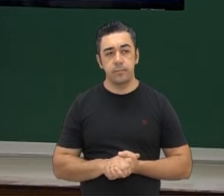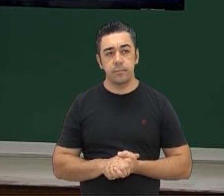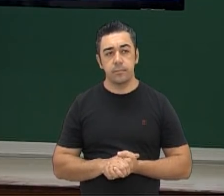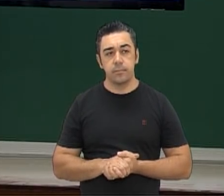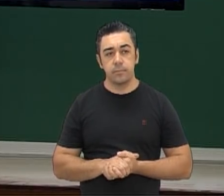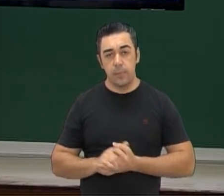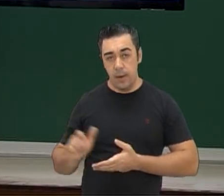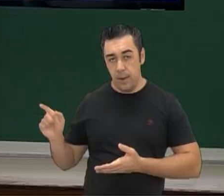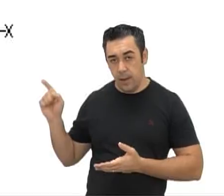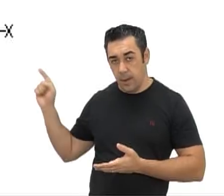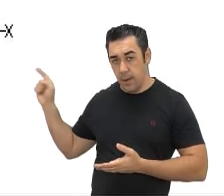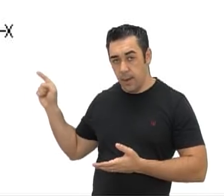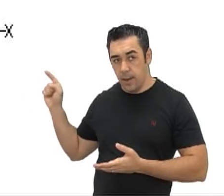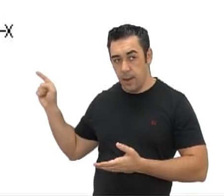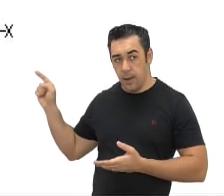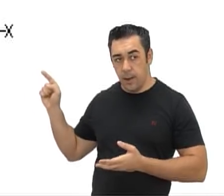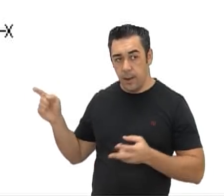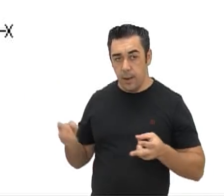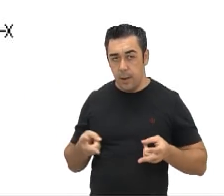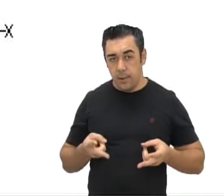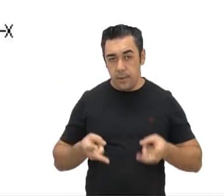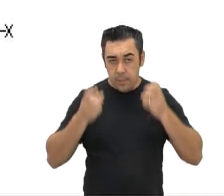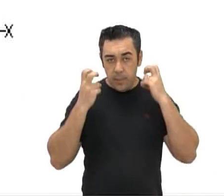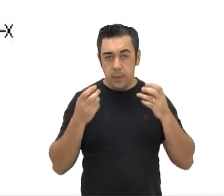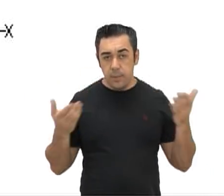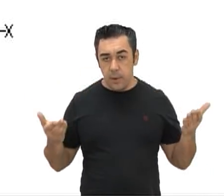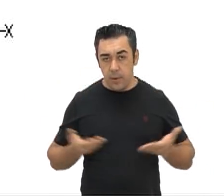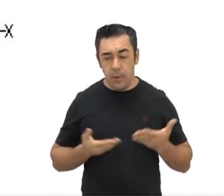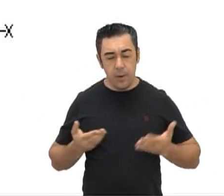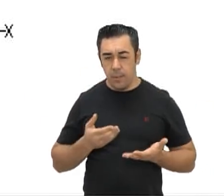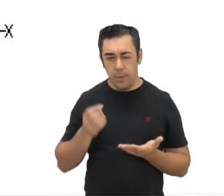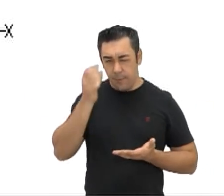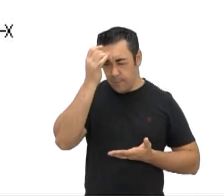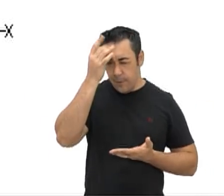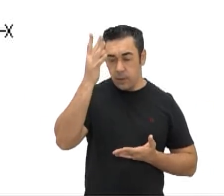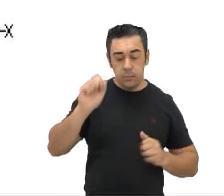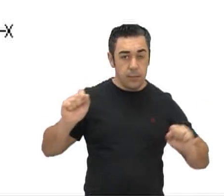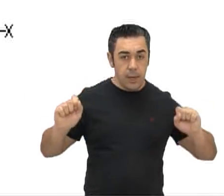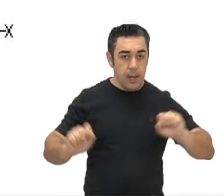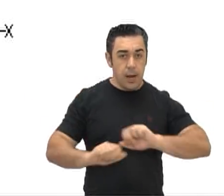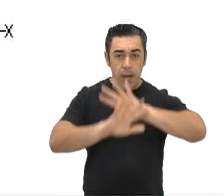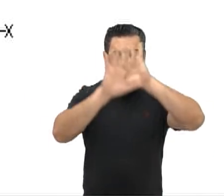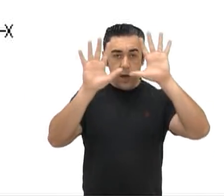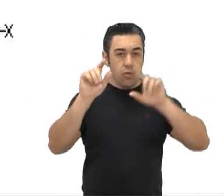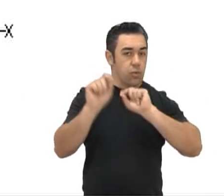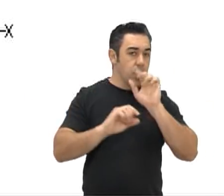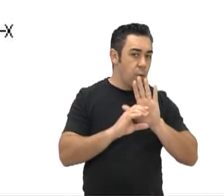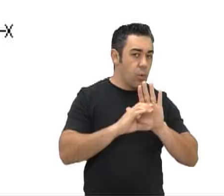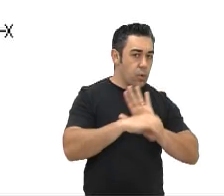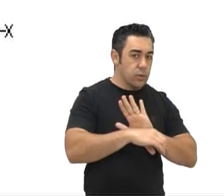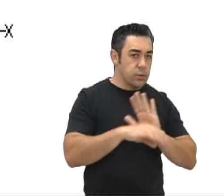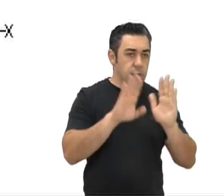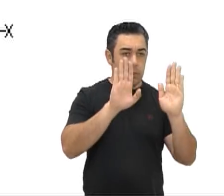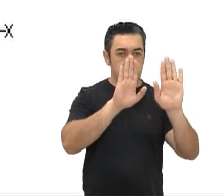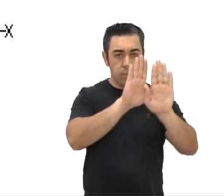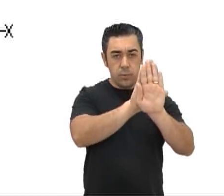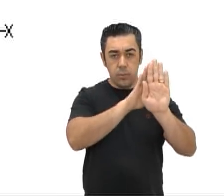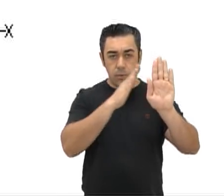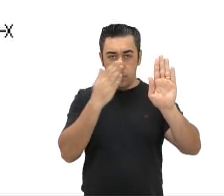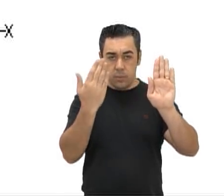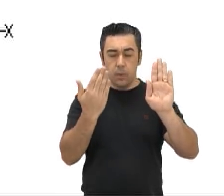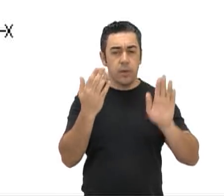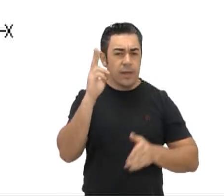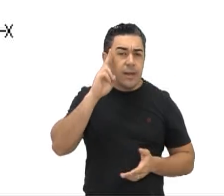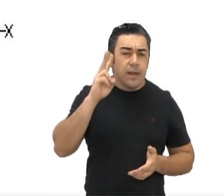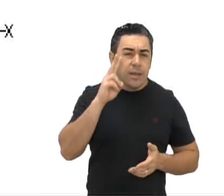Nessa animação que aparece na tela para vocês, fica mais claro o conceito de simetria. Lembra que no começo